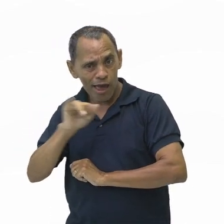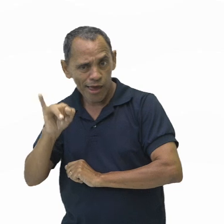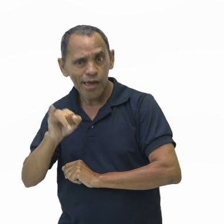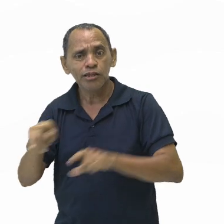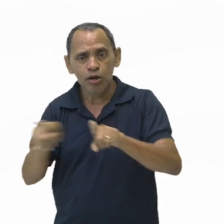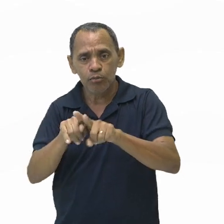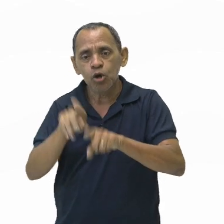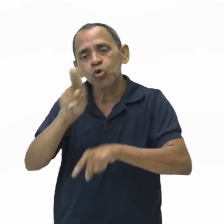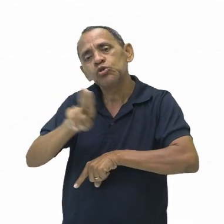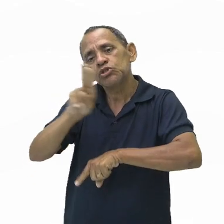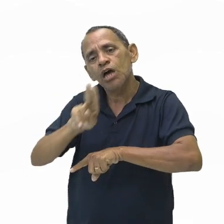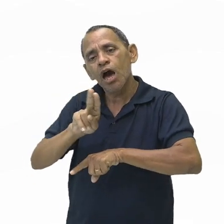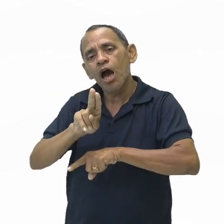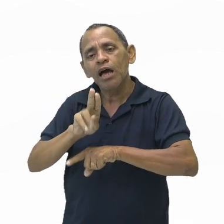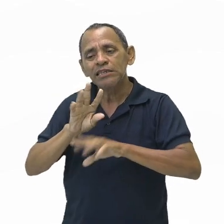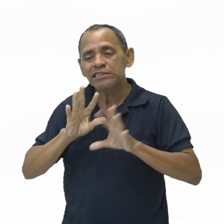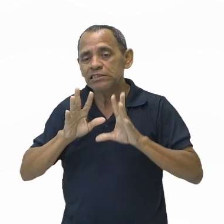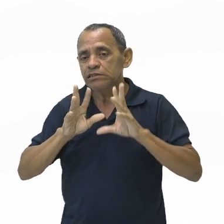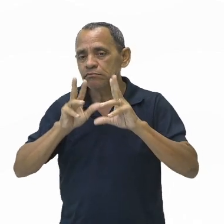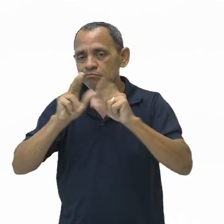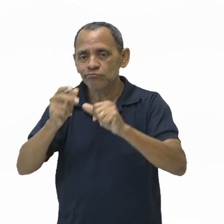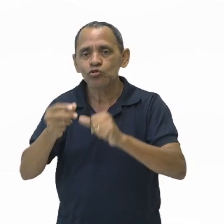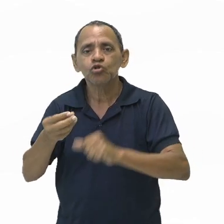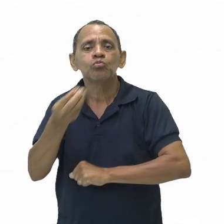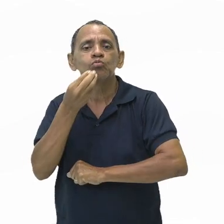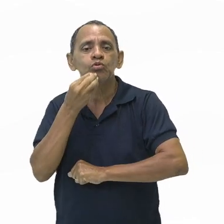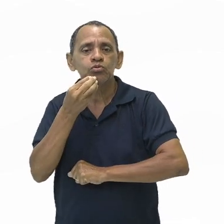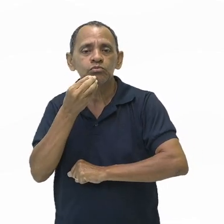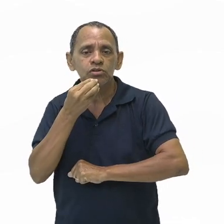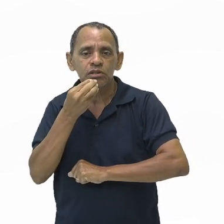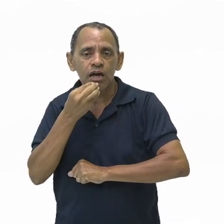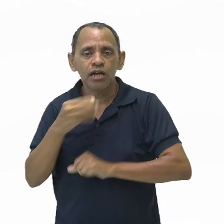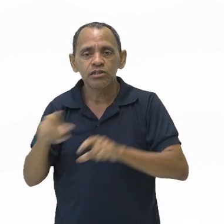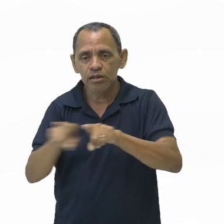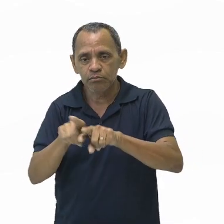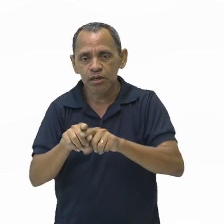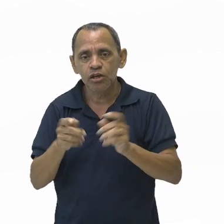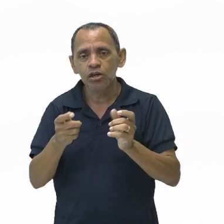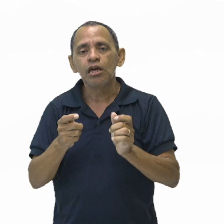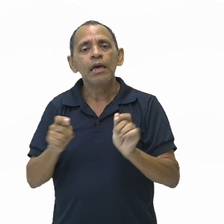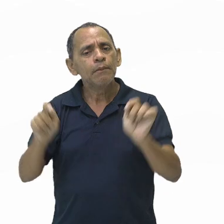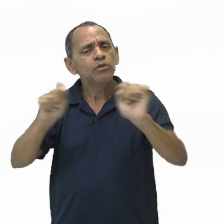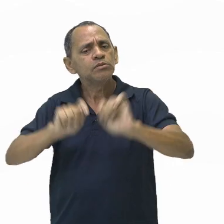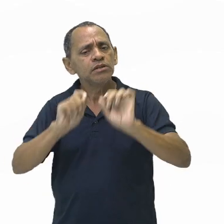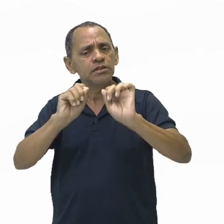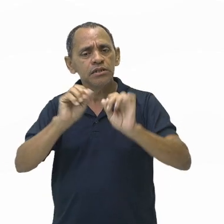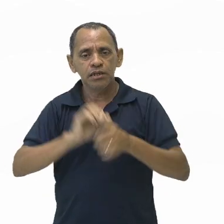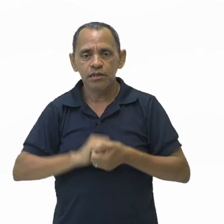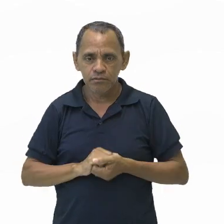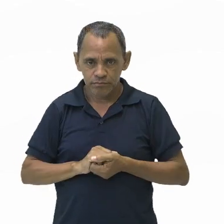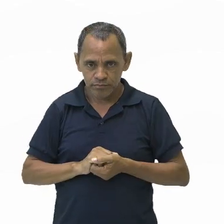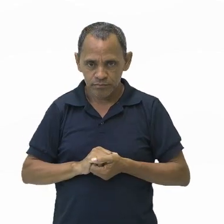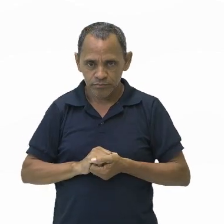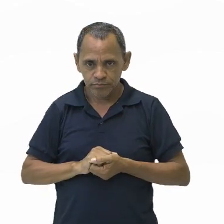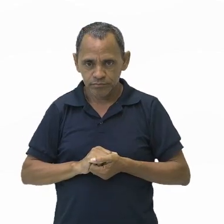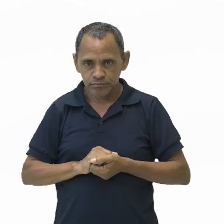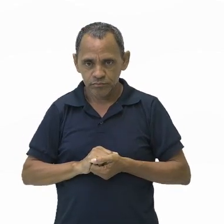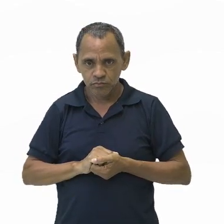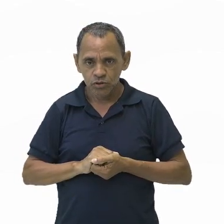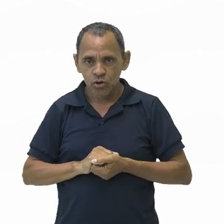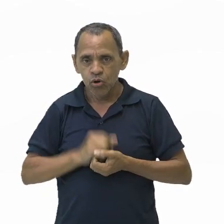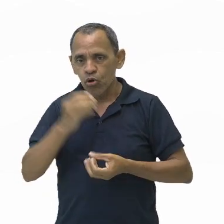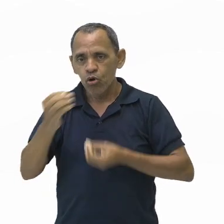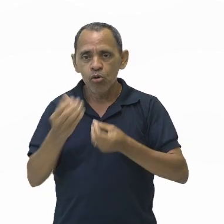todas as possibilidades para poder gerar lucro. A própria produção local que teve nessa época aí, por onde essa imagem